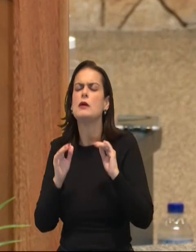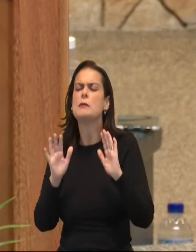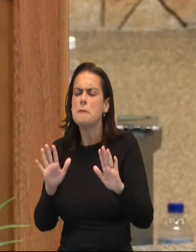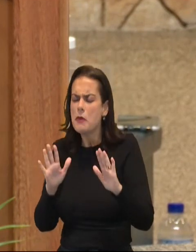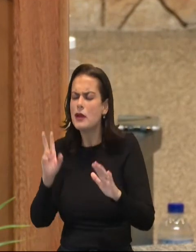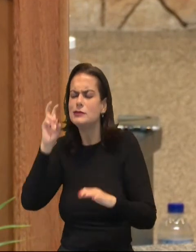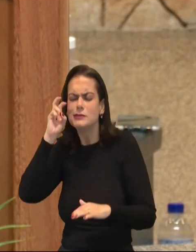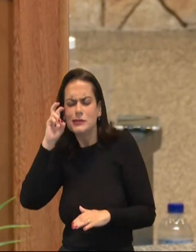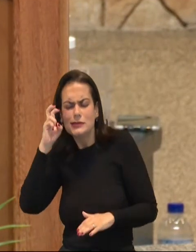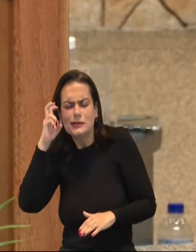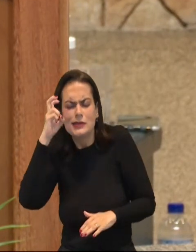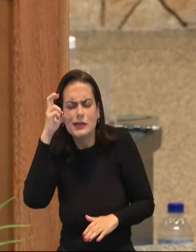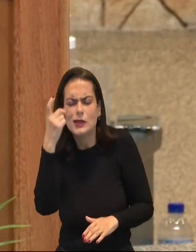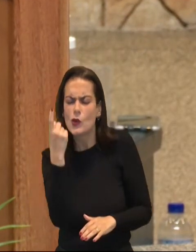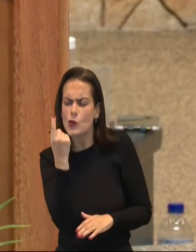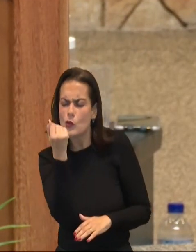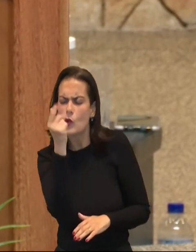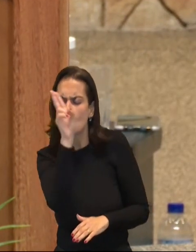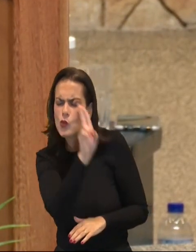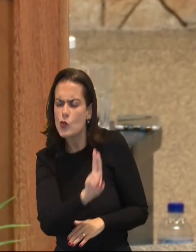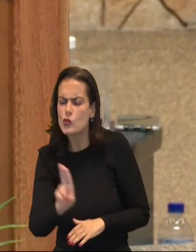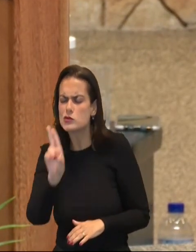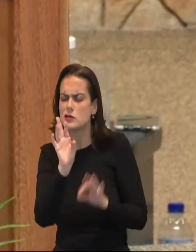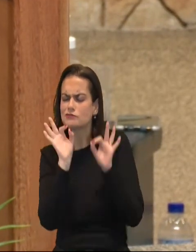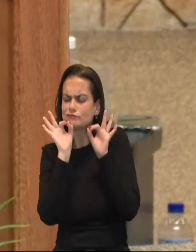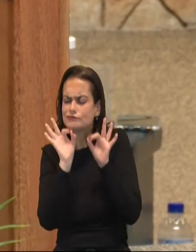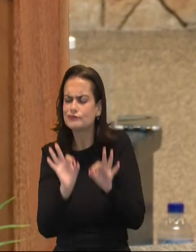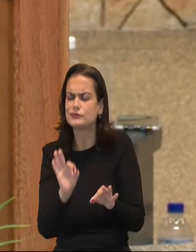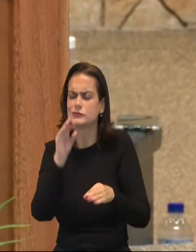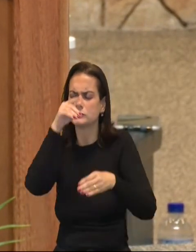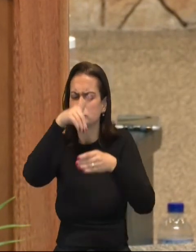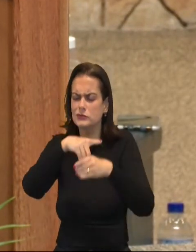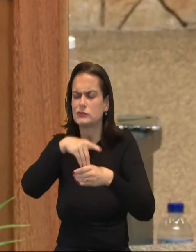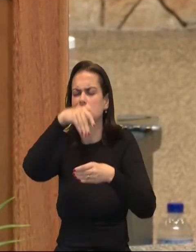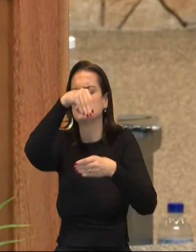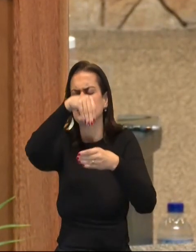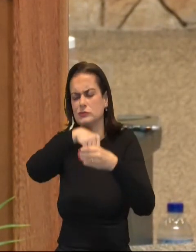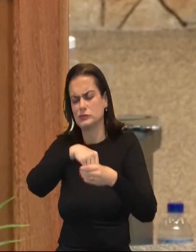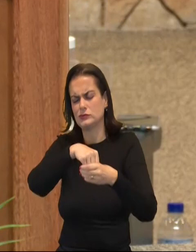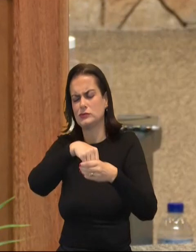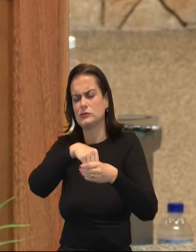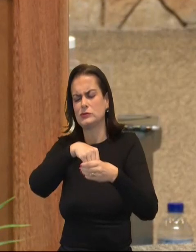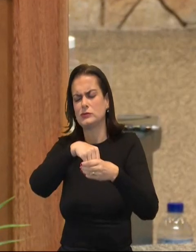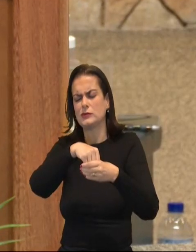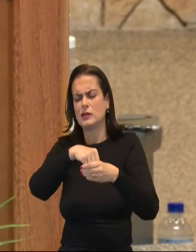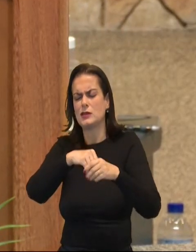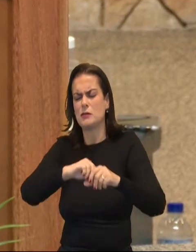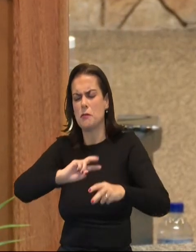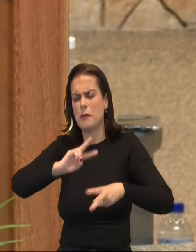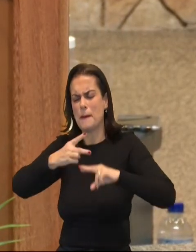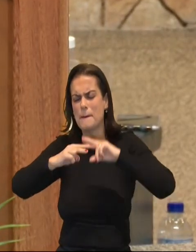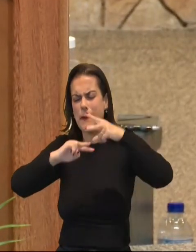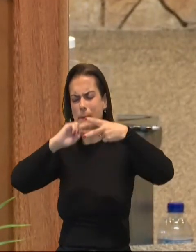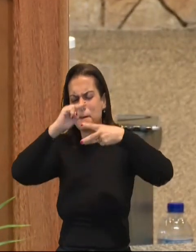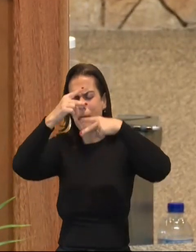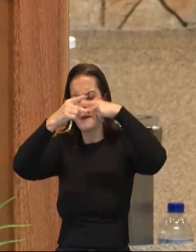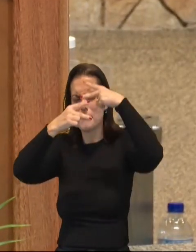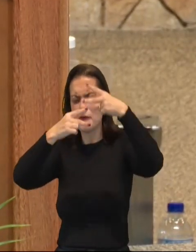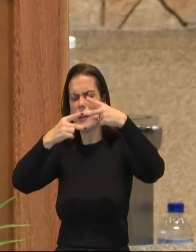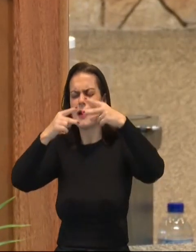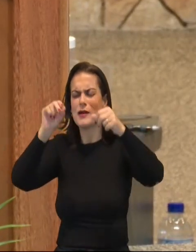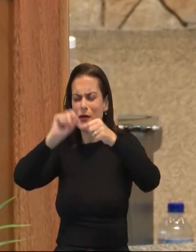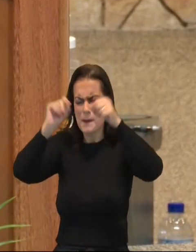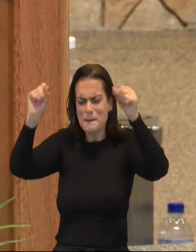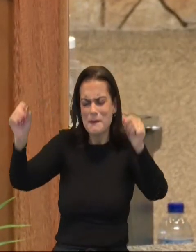é o Senhor mesmo quem os realiza, Senhor. Através dessas ofertas que se multiplicam, Senhor, através do milagre da